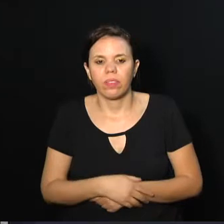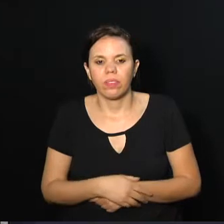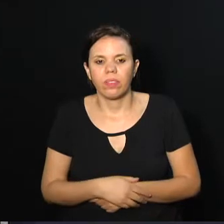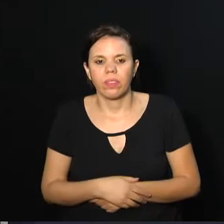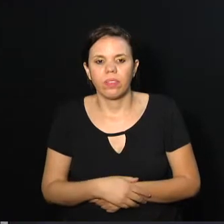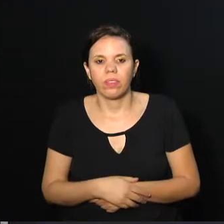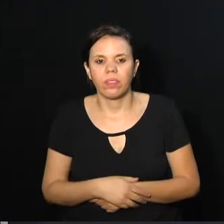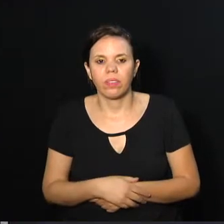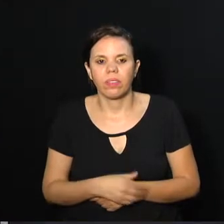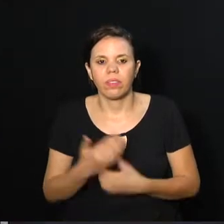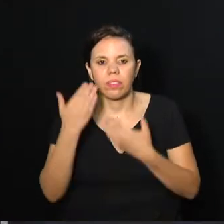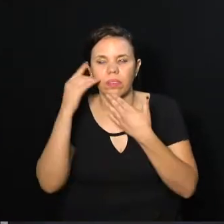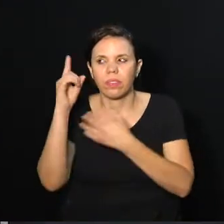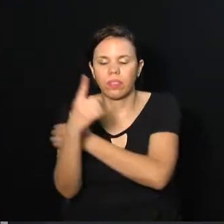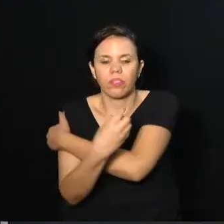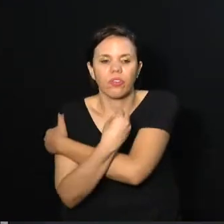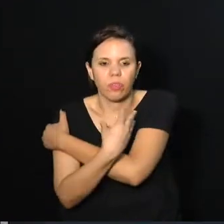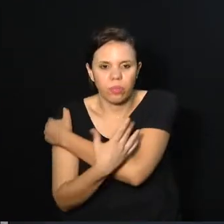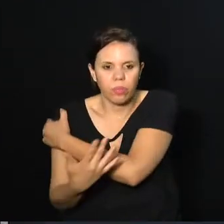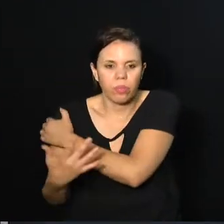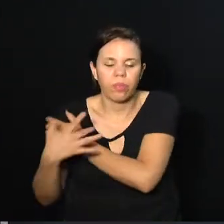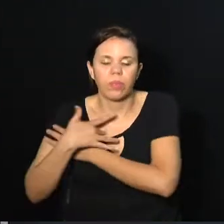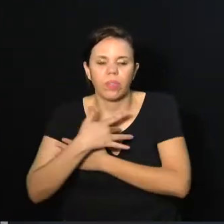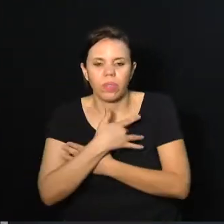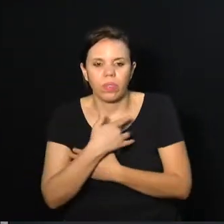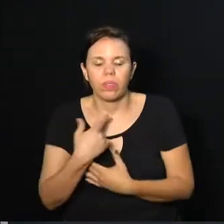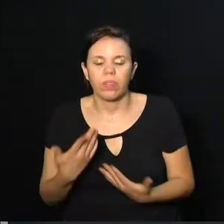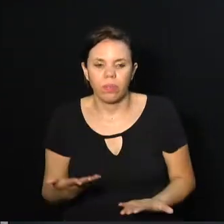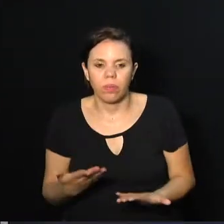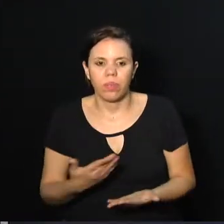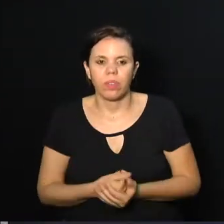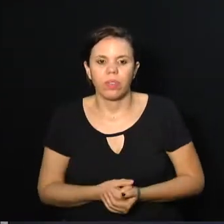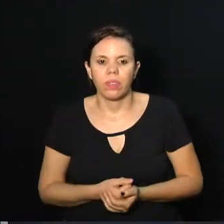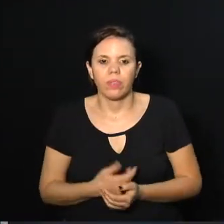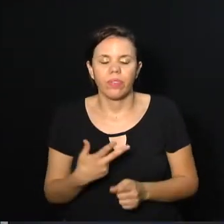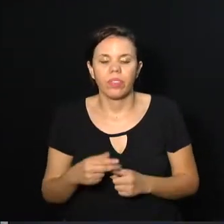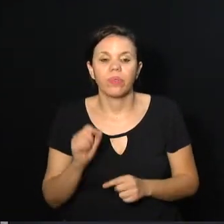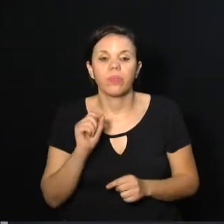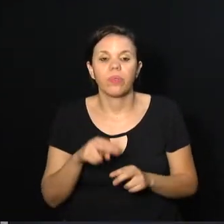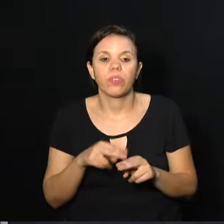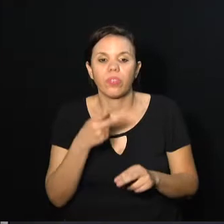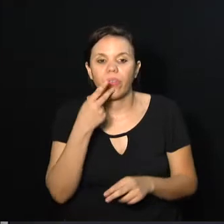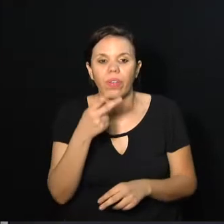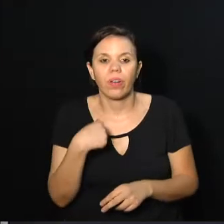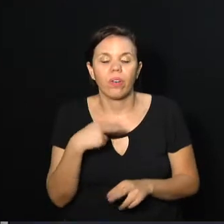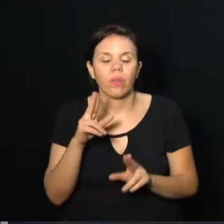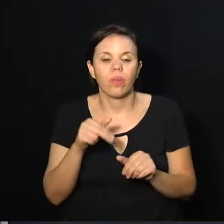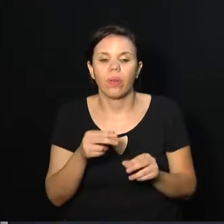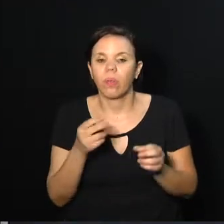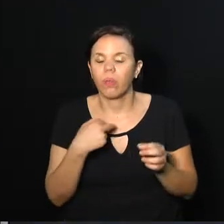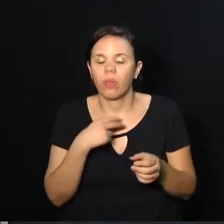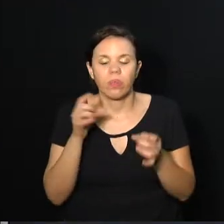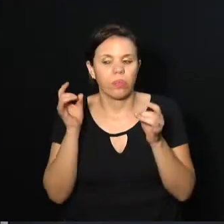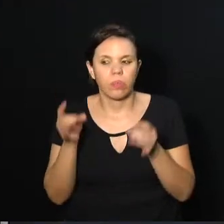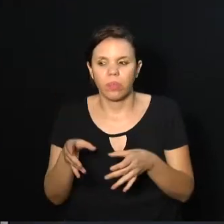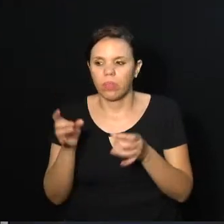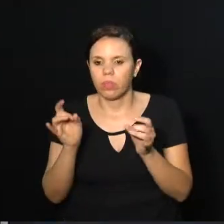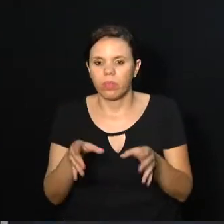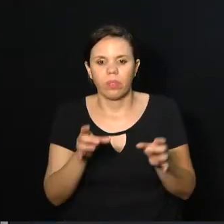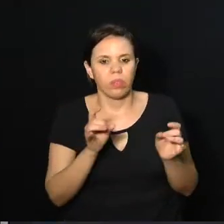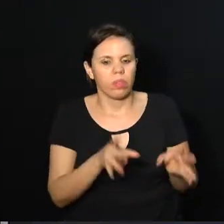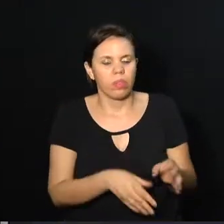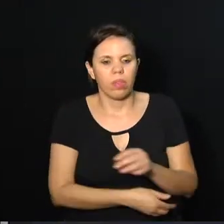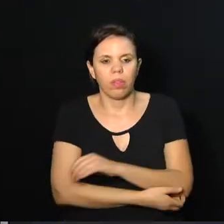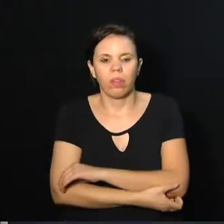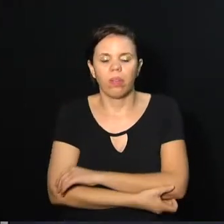Eu não estou, graças a Deus, estou bem, né? Mas ele deu 10 voltas, viu? Então, por isso que eu falo, gente, a gente nunca pode abandonar, sabe? Nunca pode